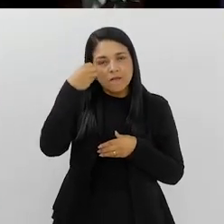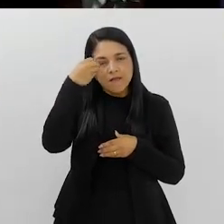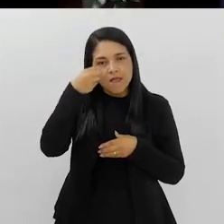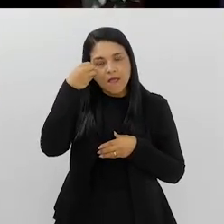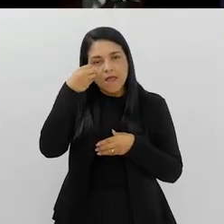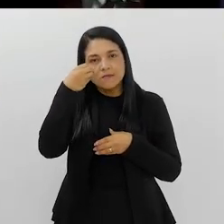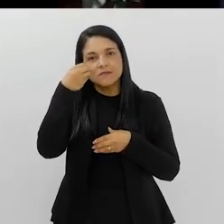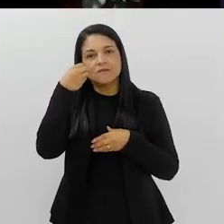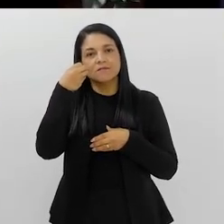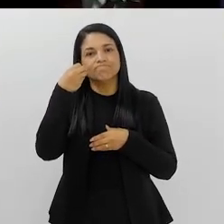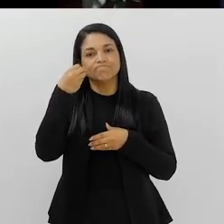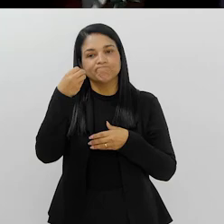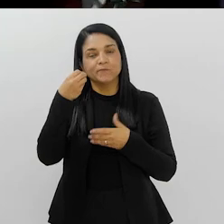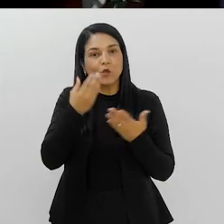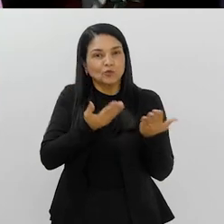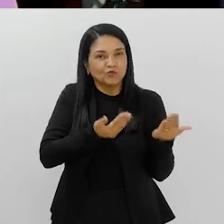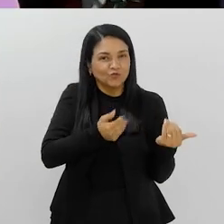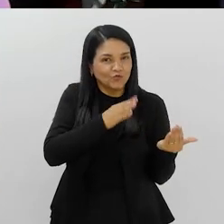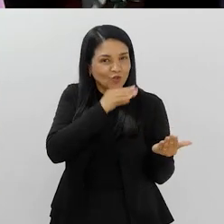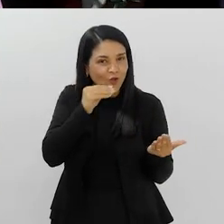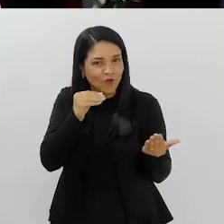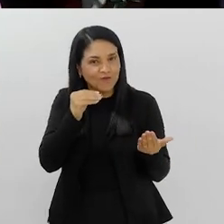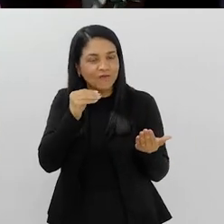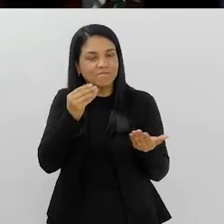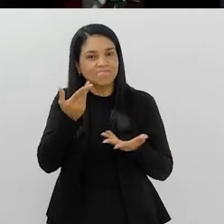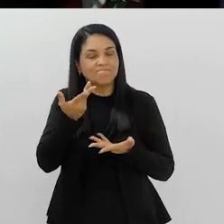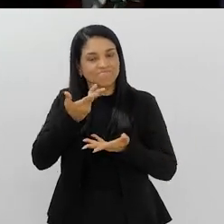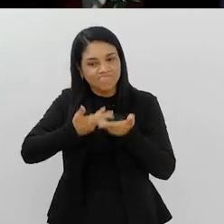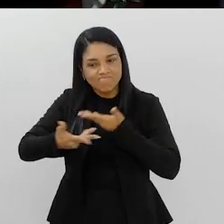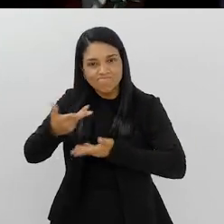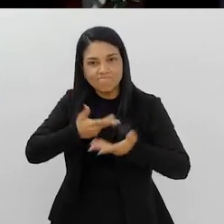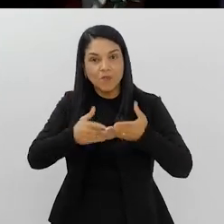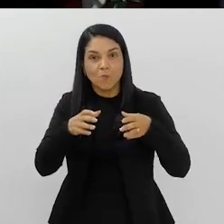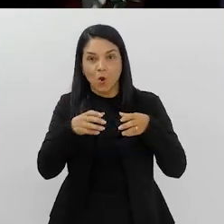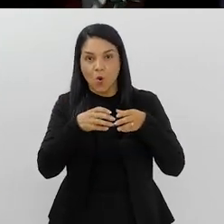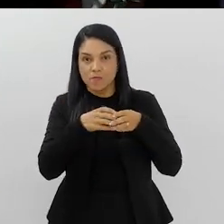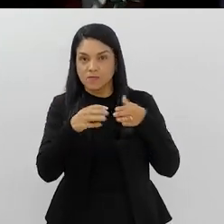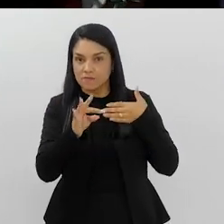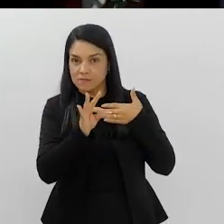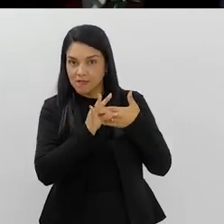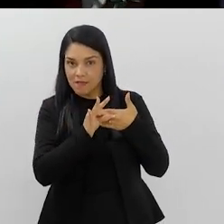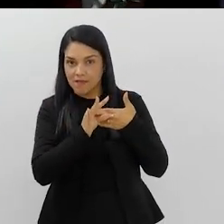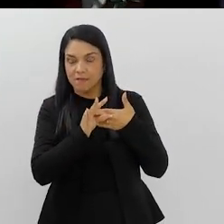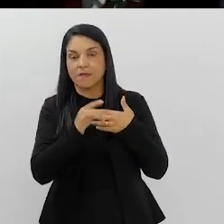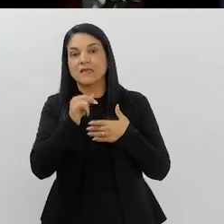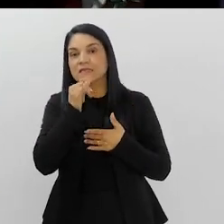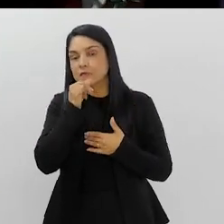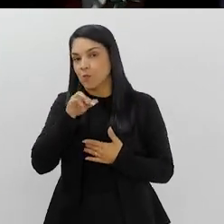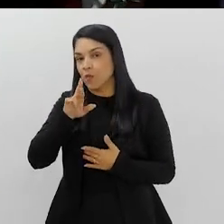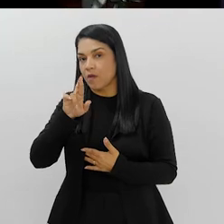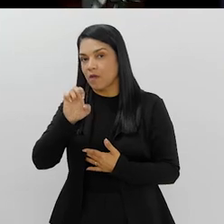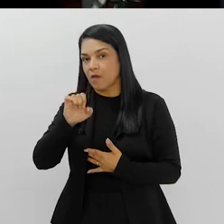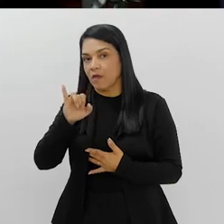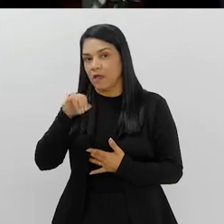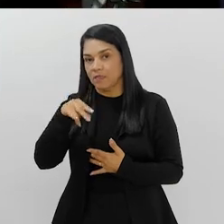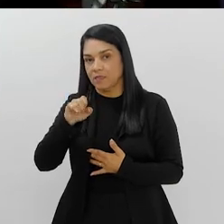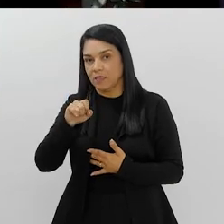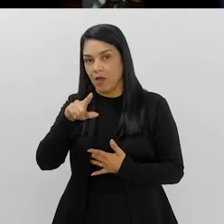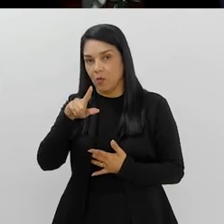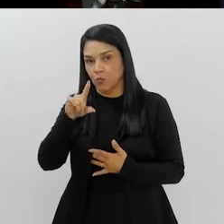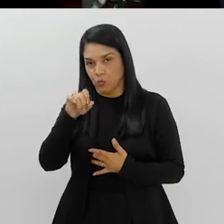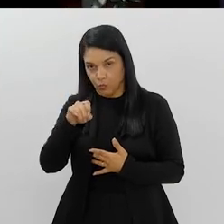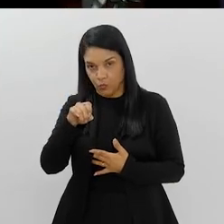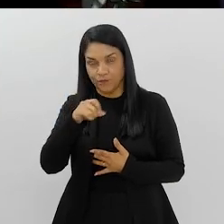experiência, você mesclando experiência com jovens, né? Isso é muito bom. Tendo uma comissão técnica, por exemplo,